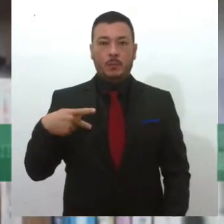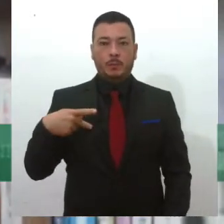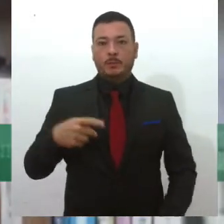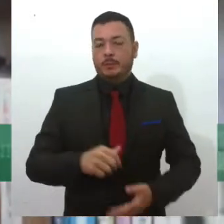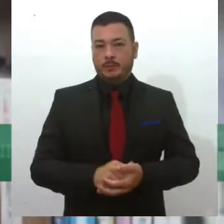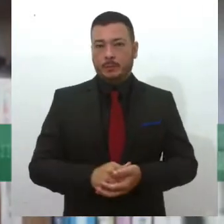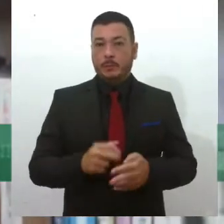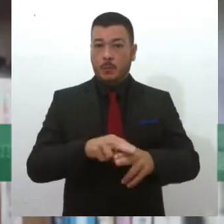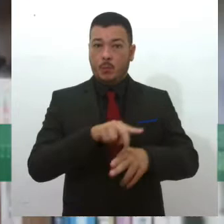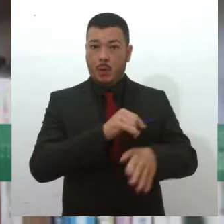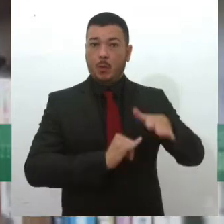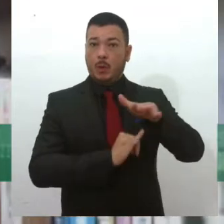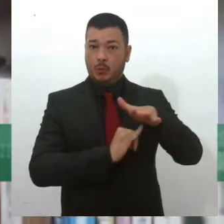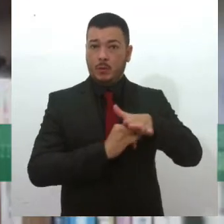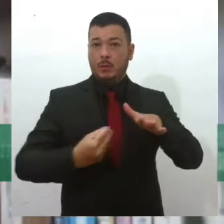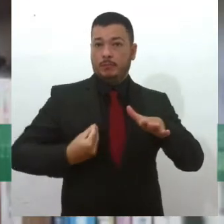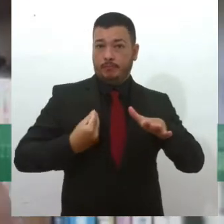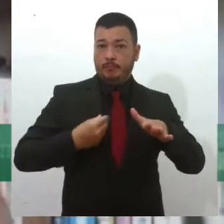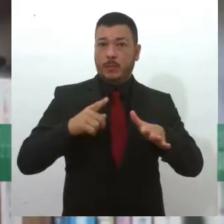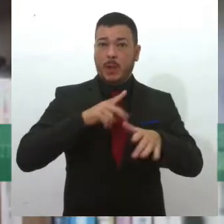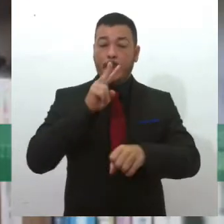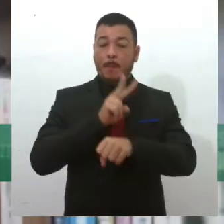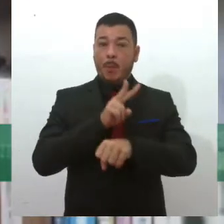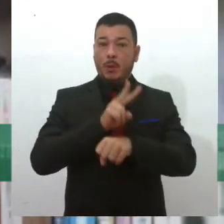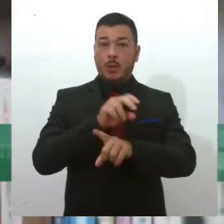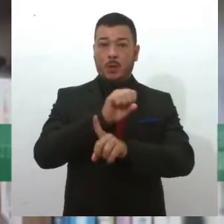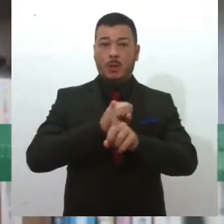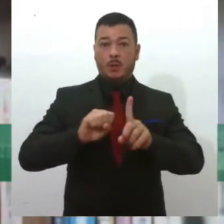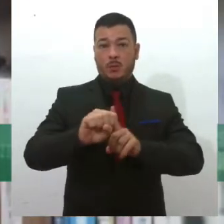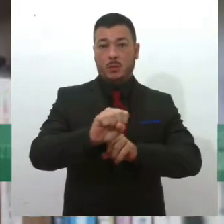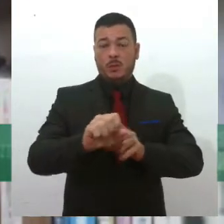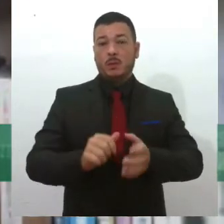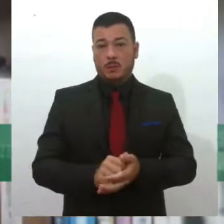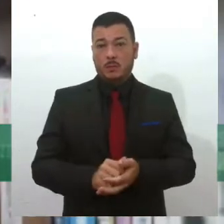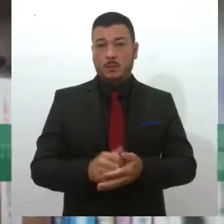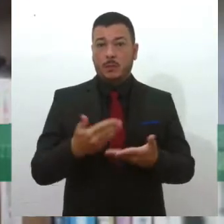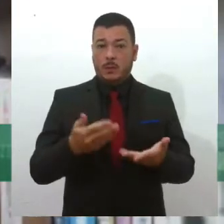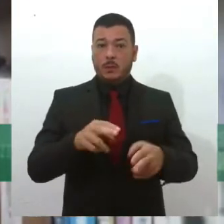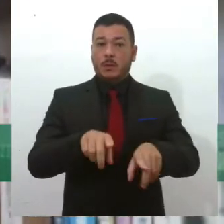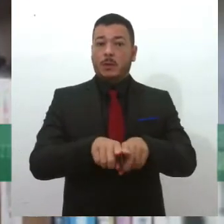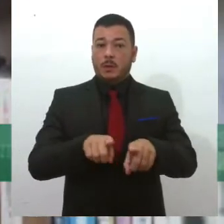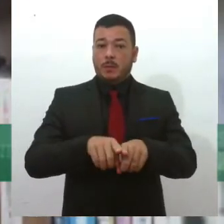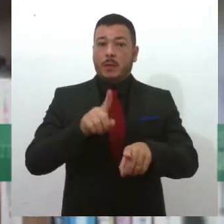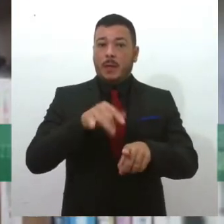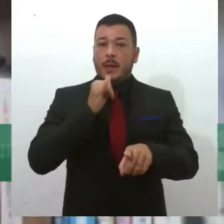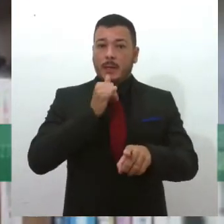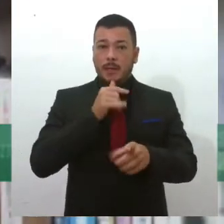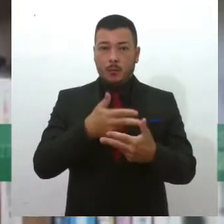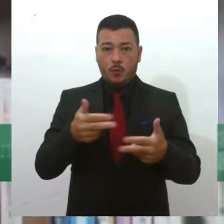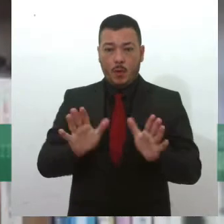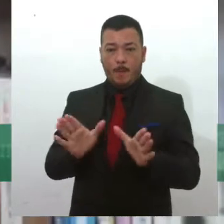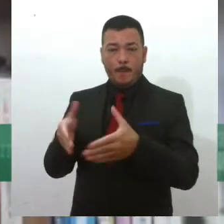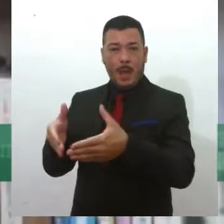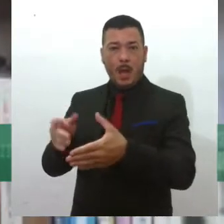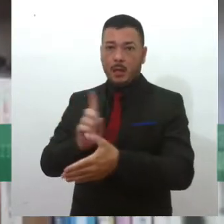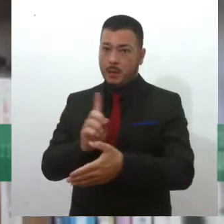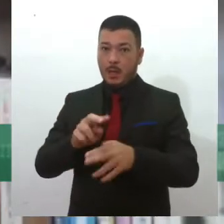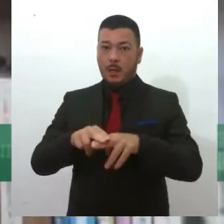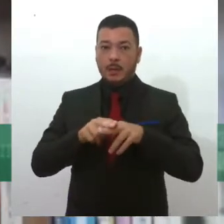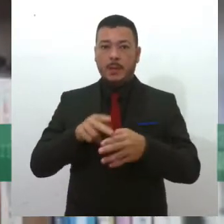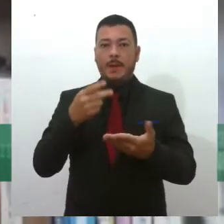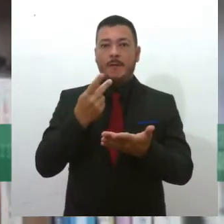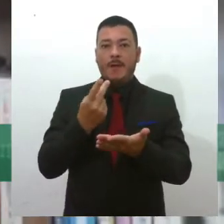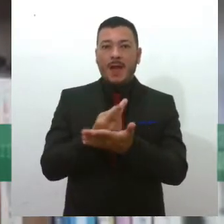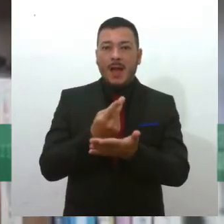instituição que existe para proteger a sociedade. E veja-se, não é ato isolado. Essa lei de improbidade,